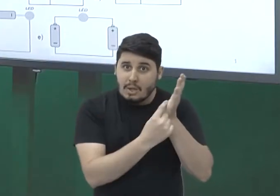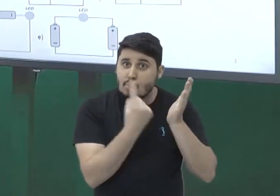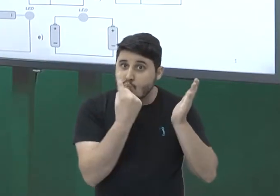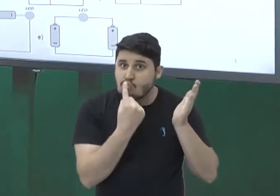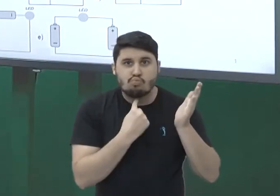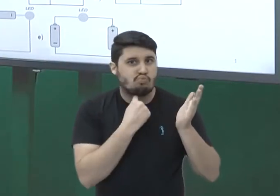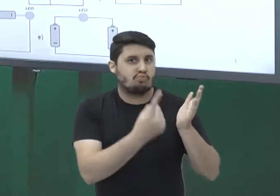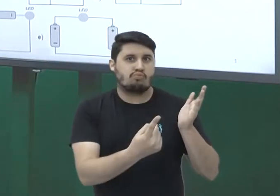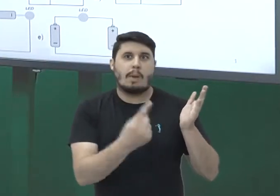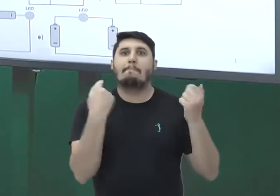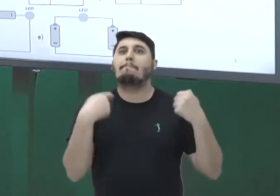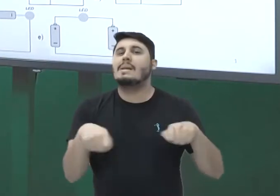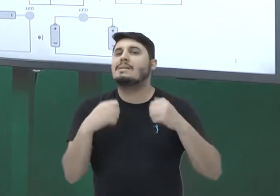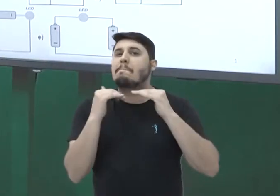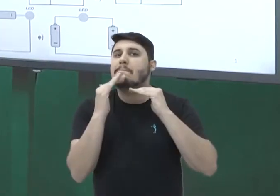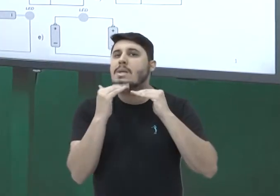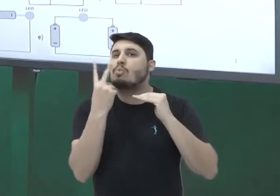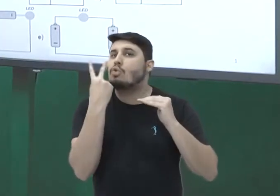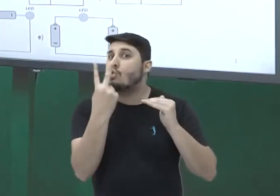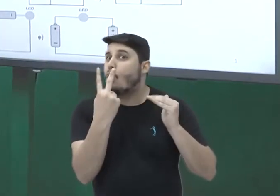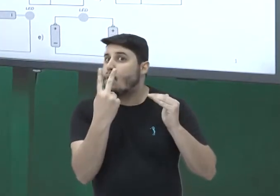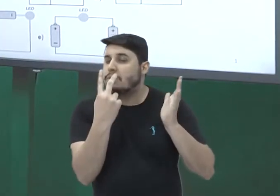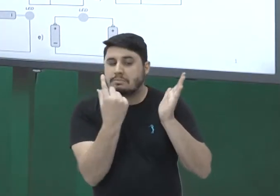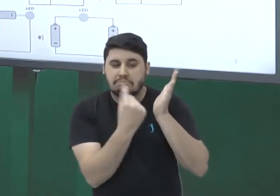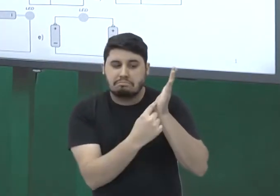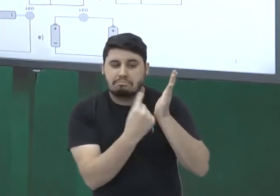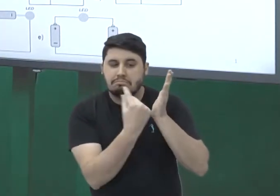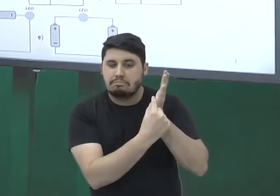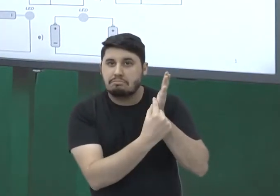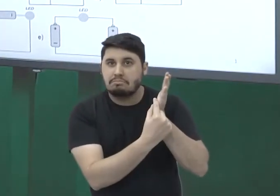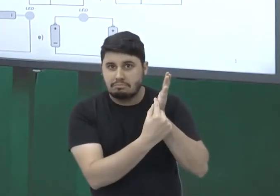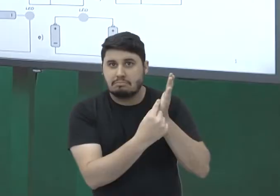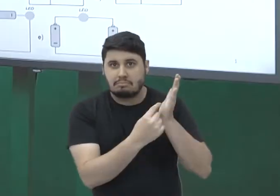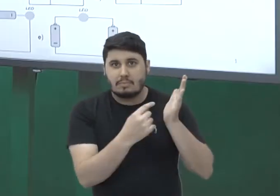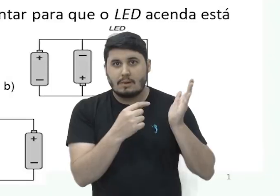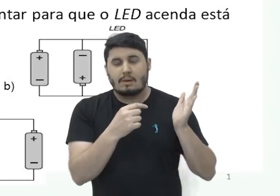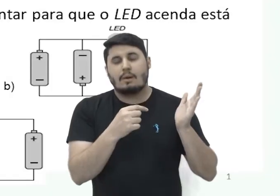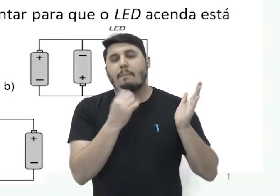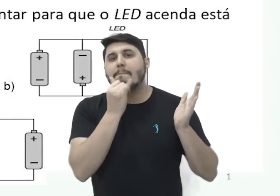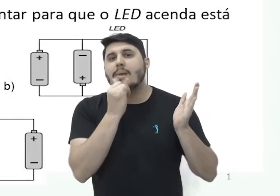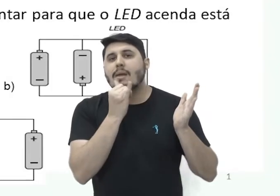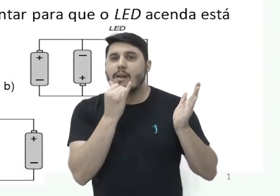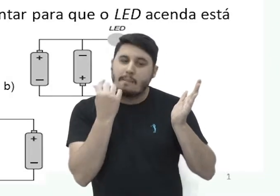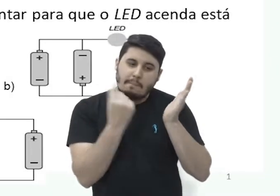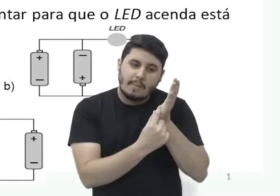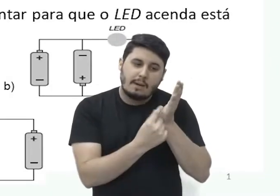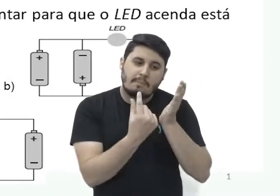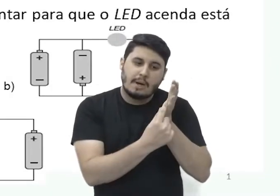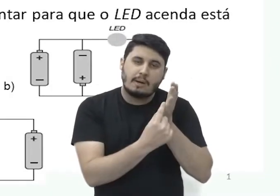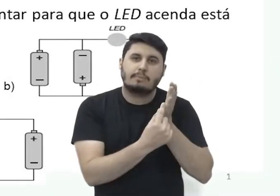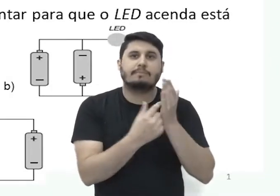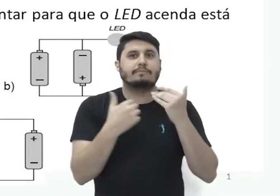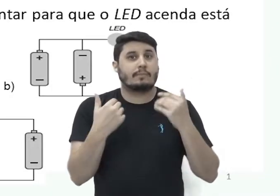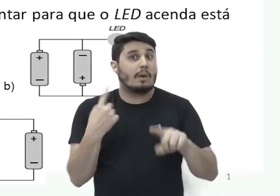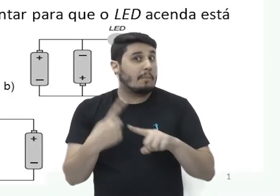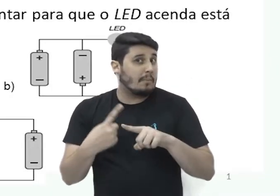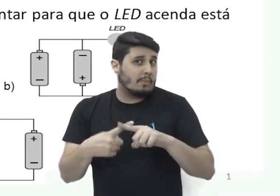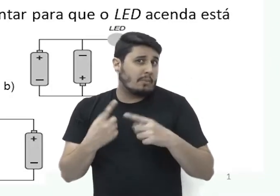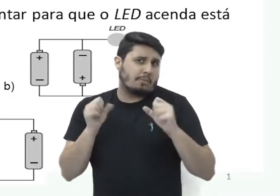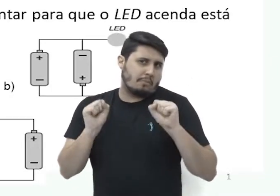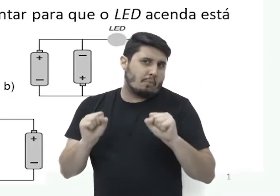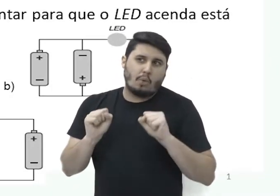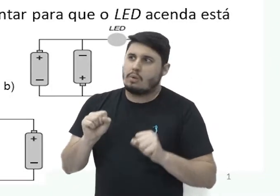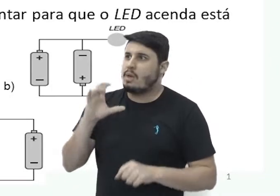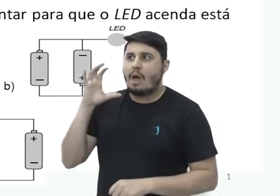mínimo, 2 pilhas, tá certo? A gente precisa, no mínimo, 2 pilhas. O estudante liga e desliga rapidamente o